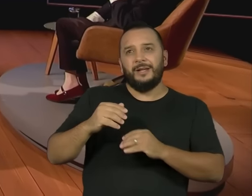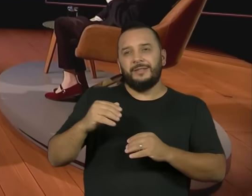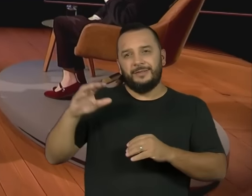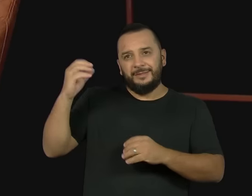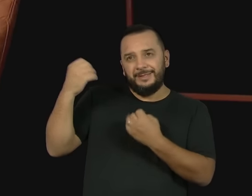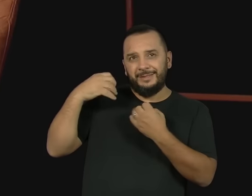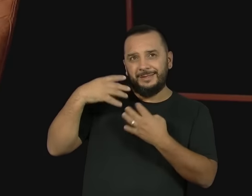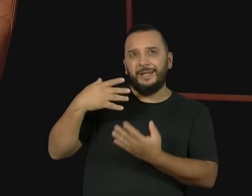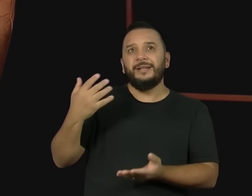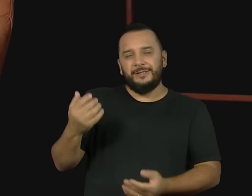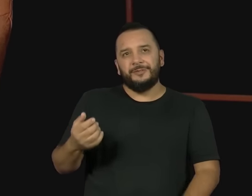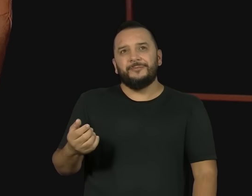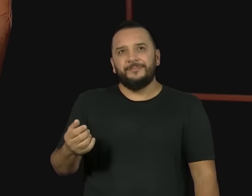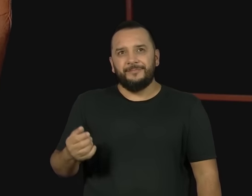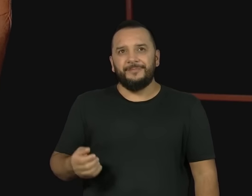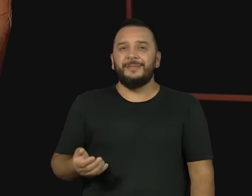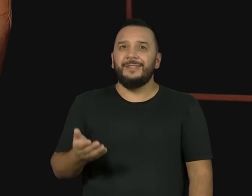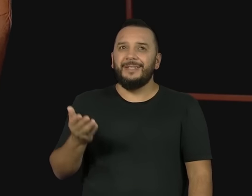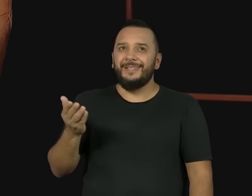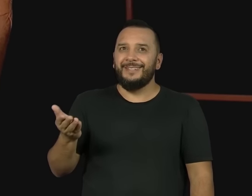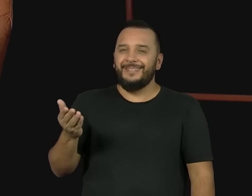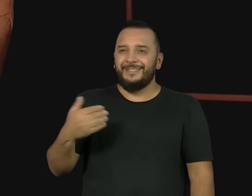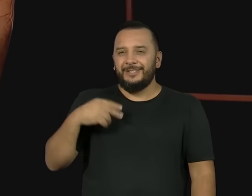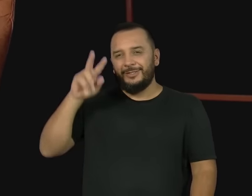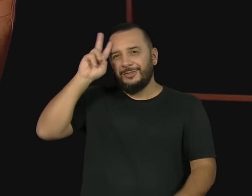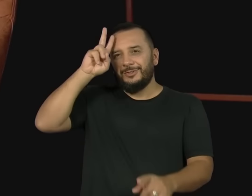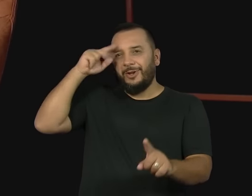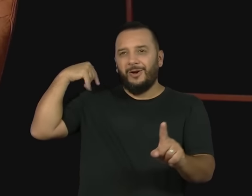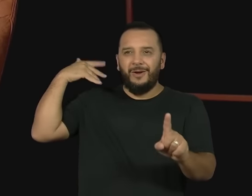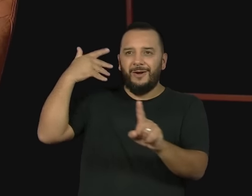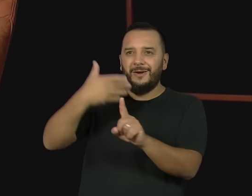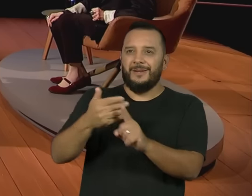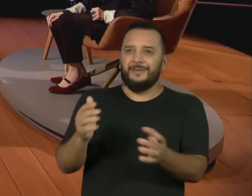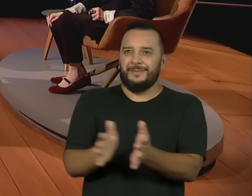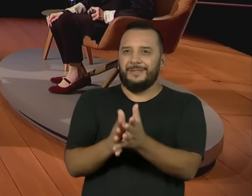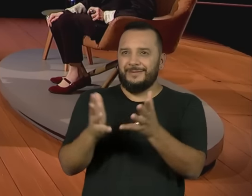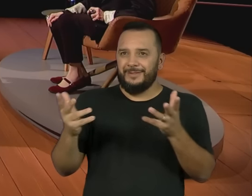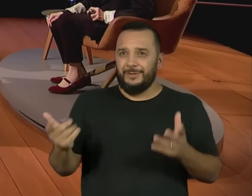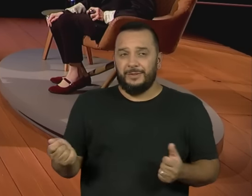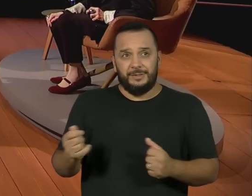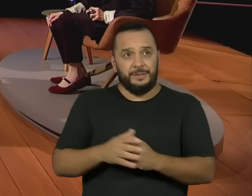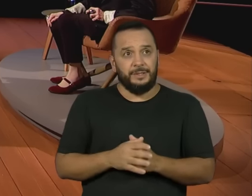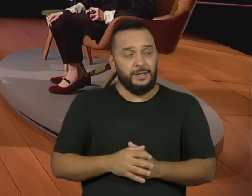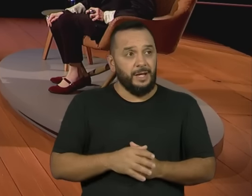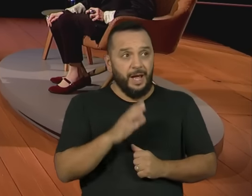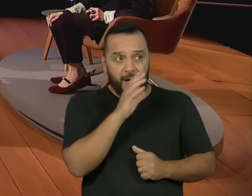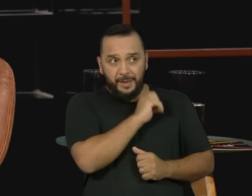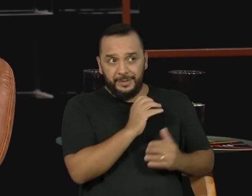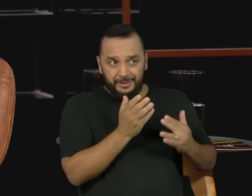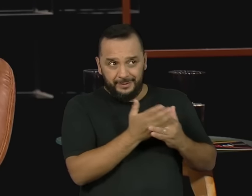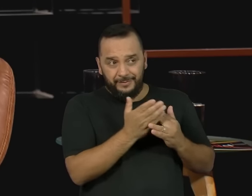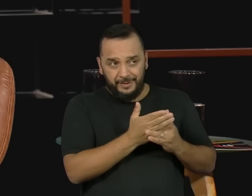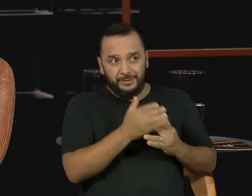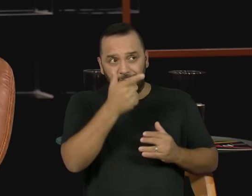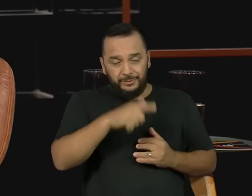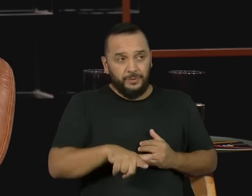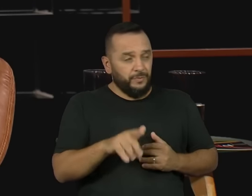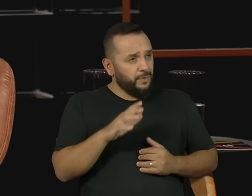é talentosérrimo, fez uma carreira incrível, imagina. Costanza, a gente vai fazer mais um intervalinho